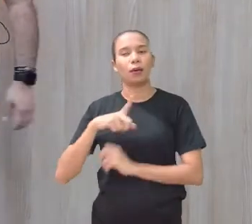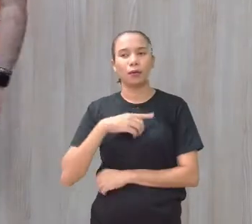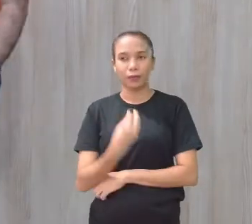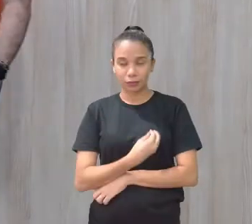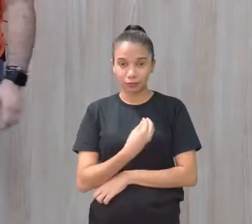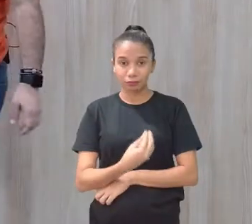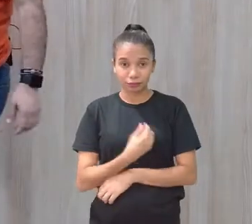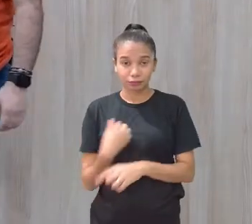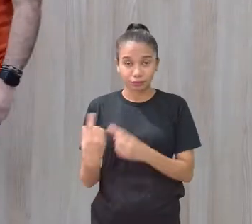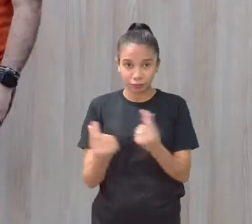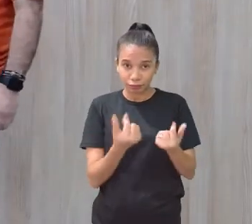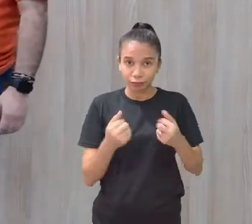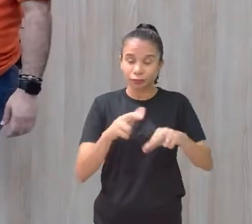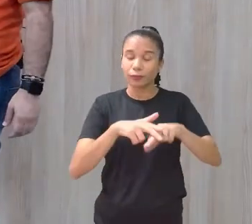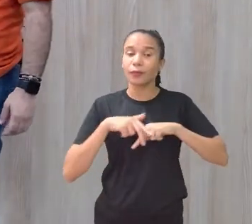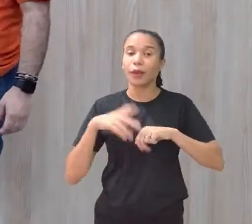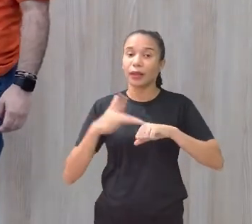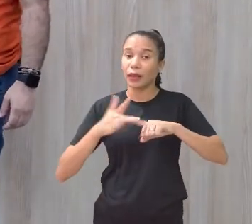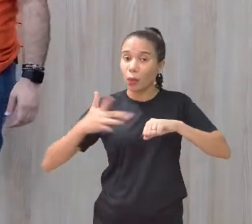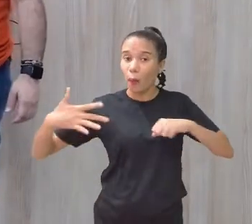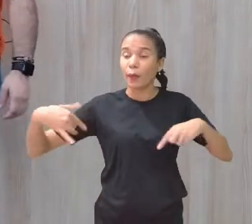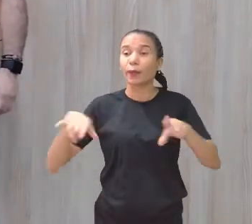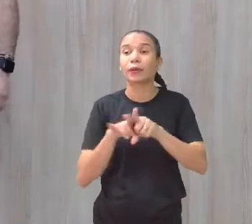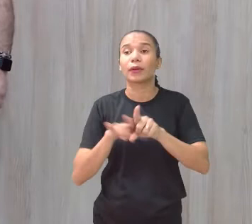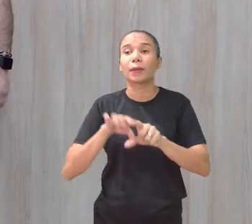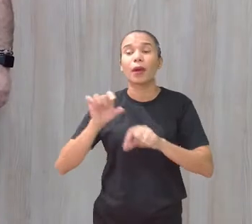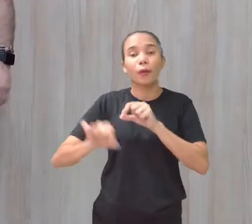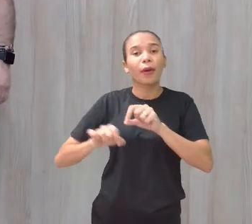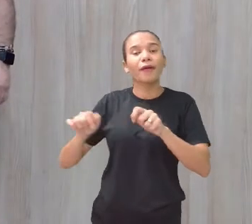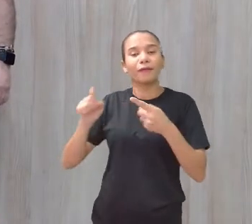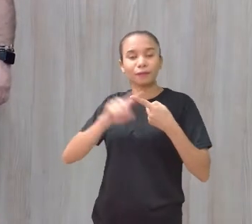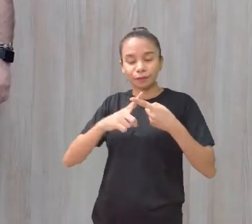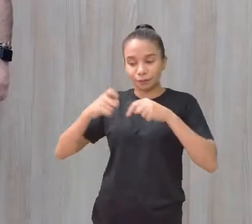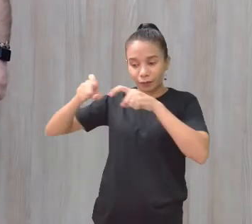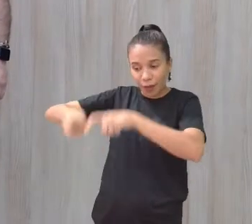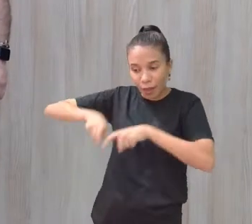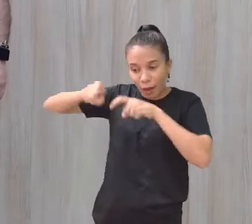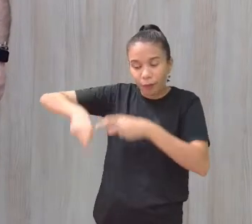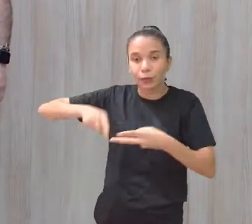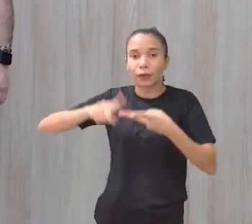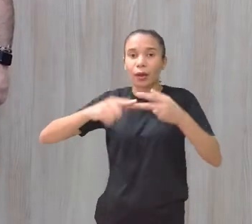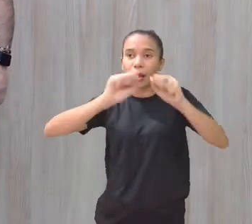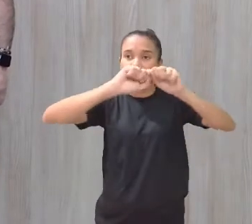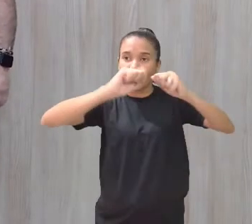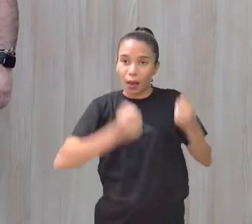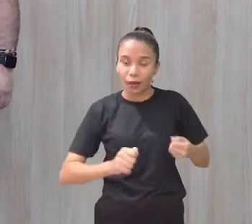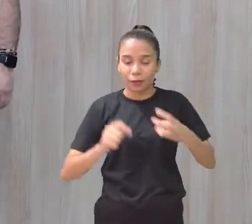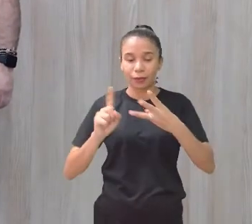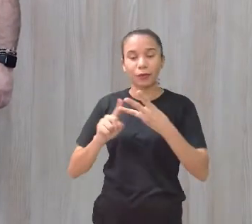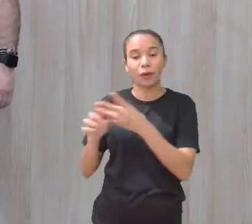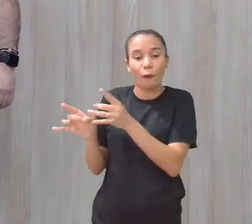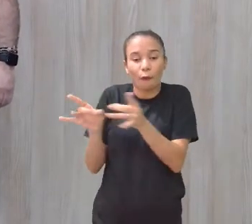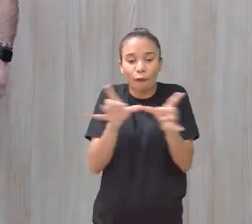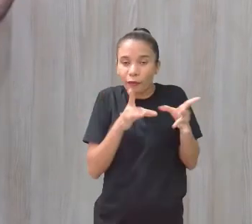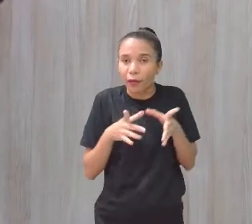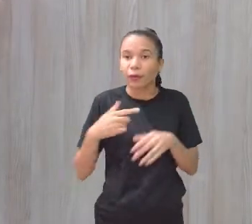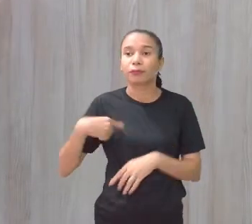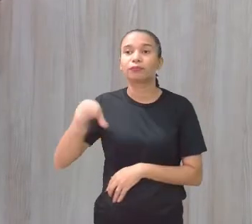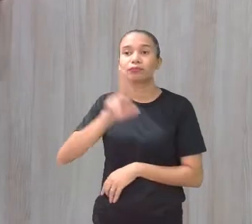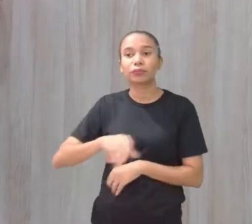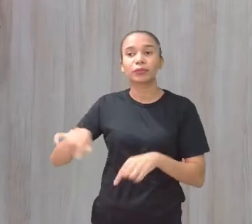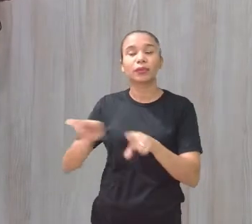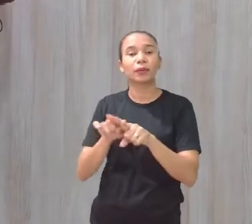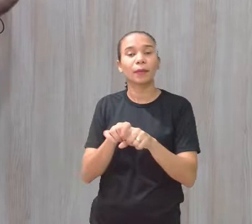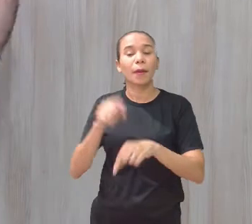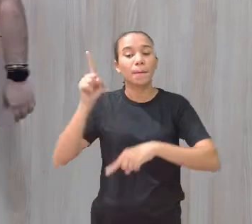fora a mineração do ouro aqui, eles praticavam ainda a agropecuária, o artesanato e o comércio. E cultivavam aí, ó,